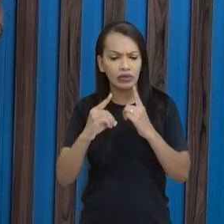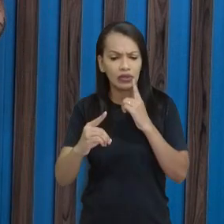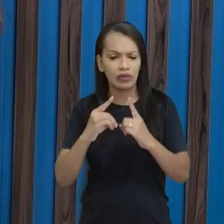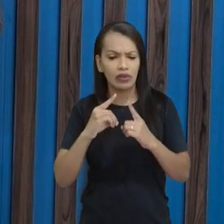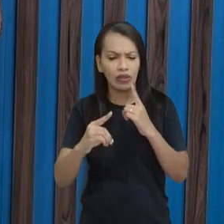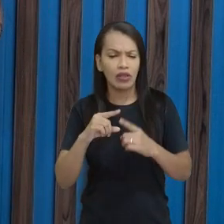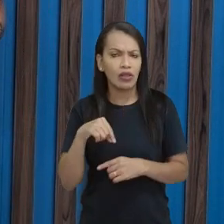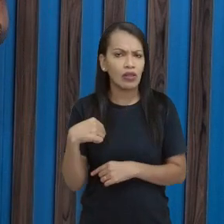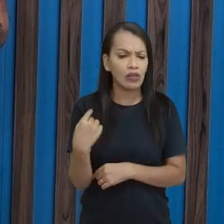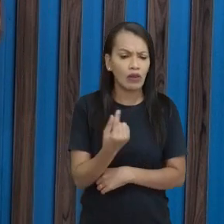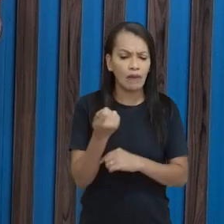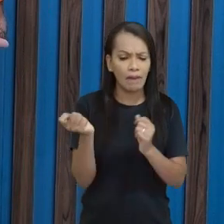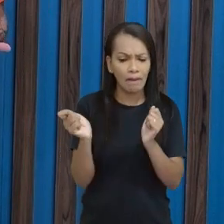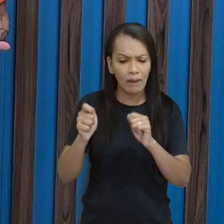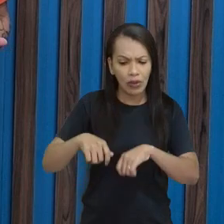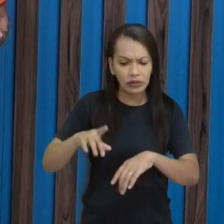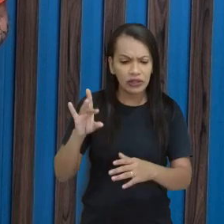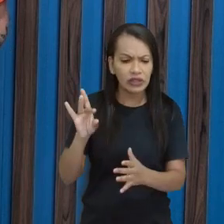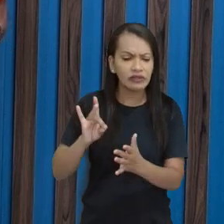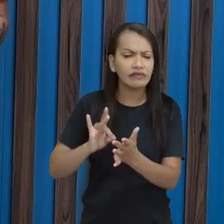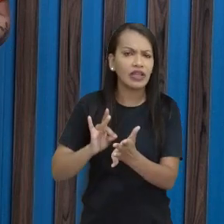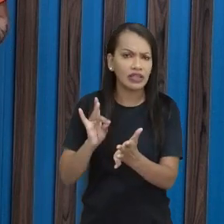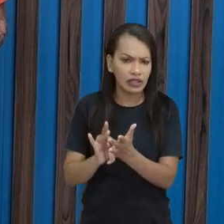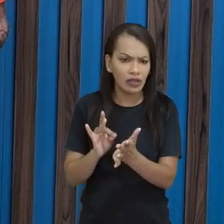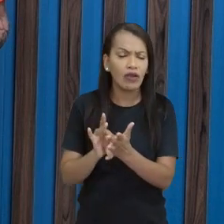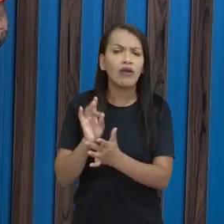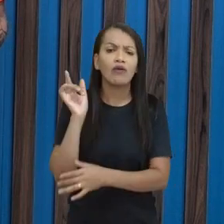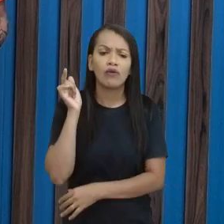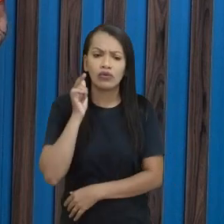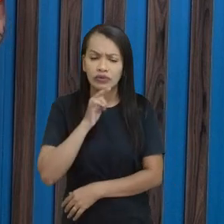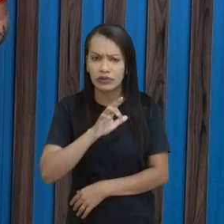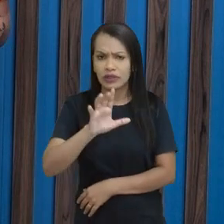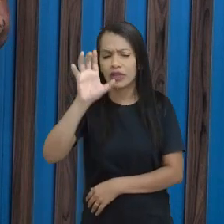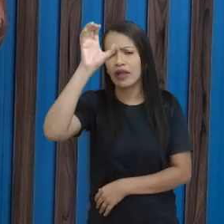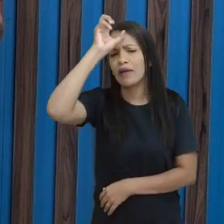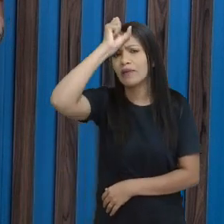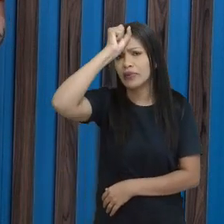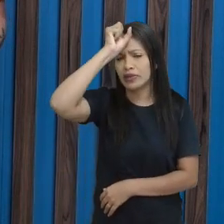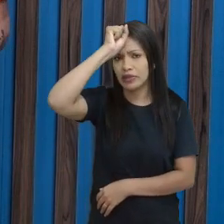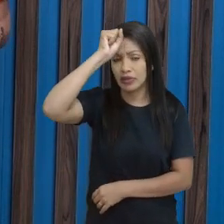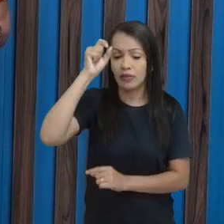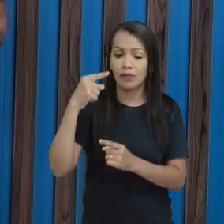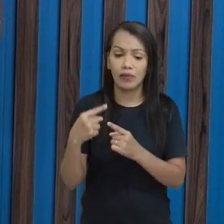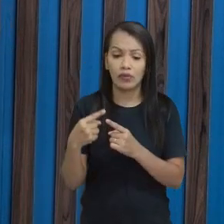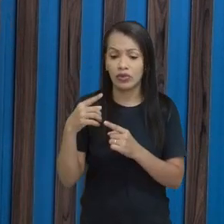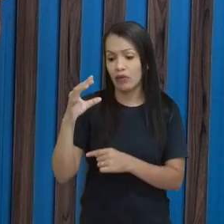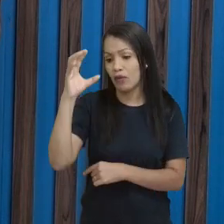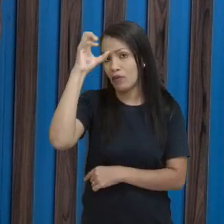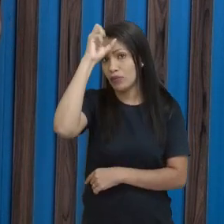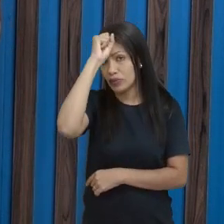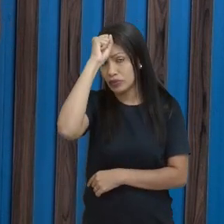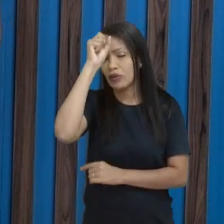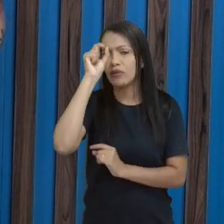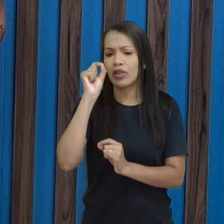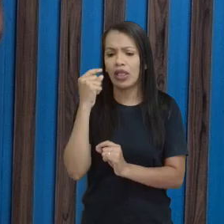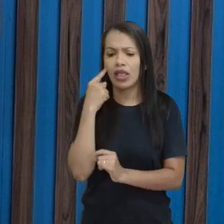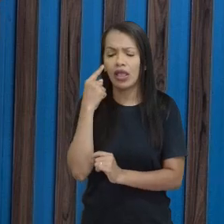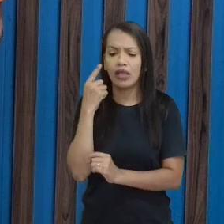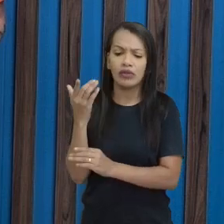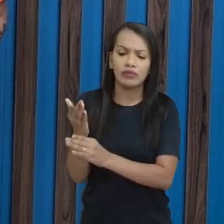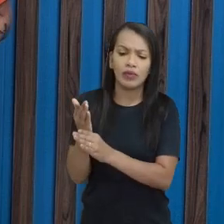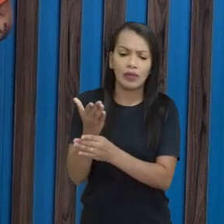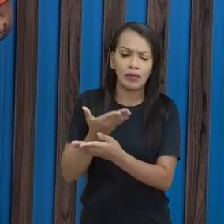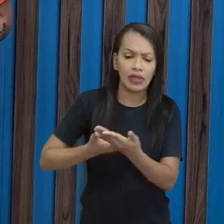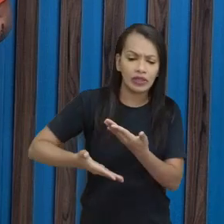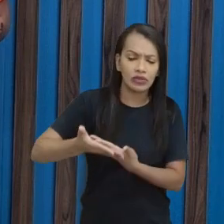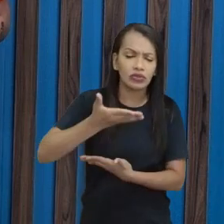para que a gente possa realmente conseguir aprender, O aprendizado, ele nasce desse encontro, dessa troca